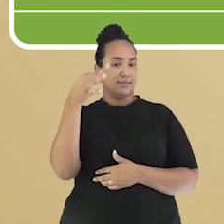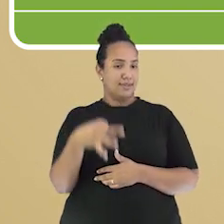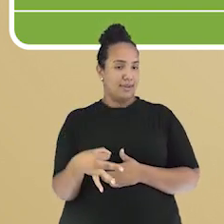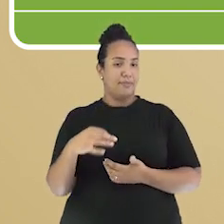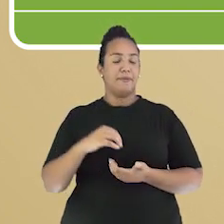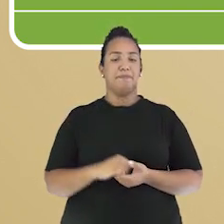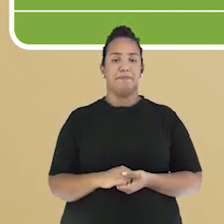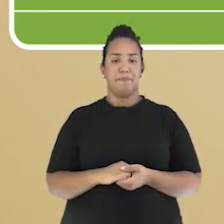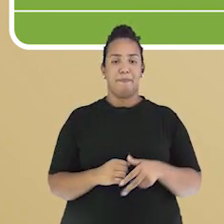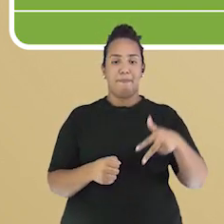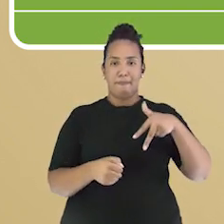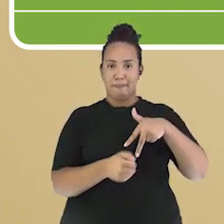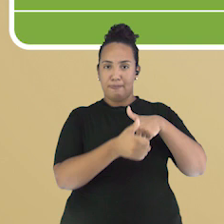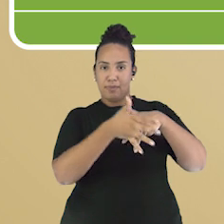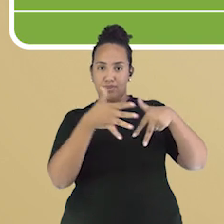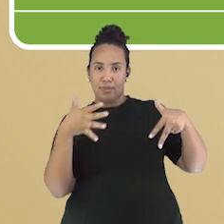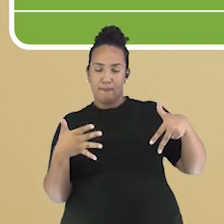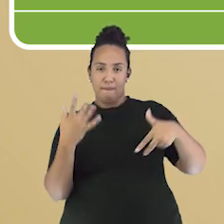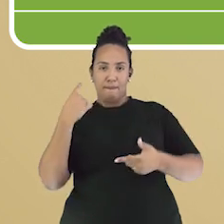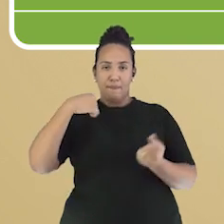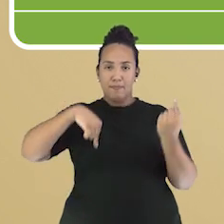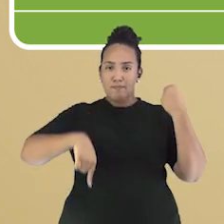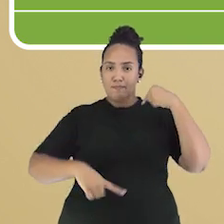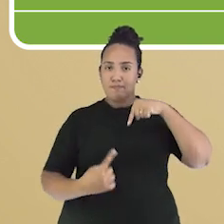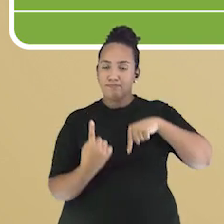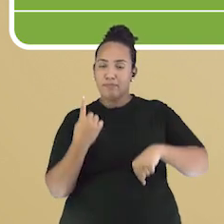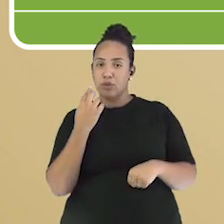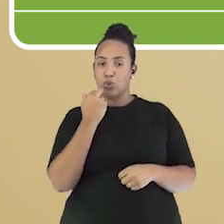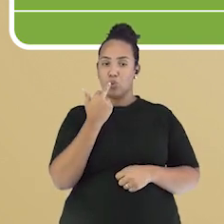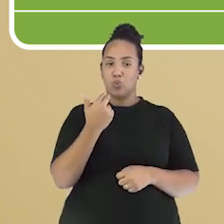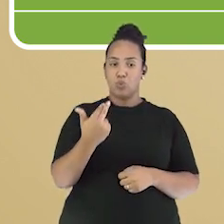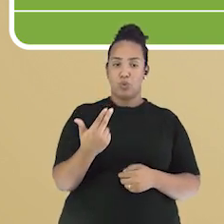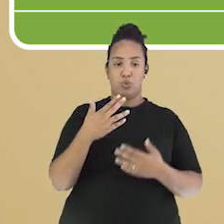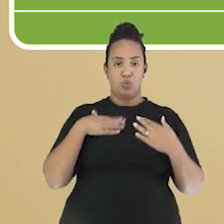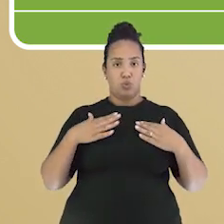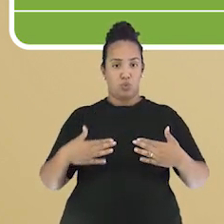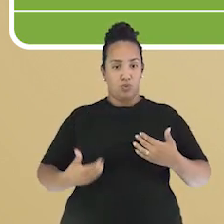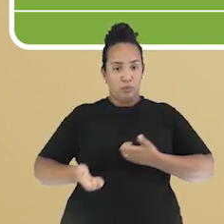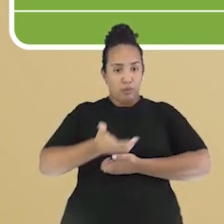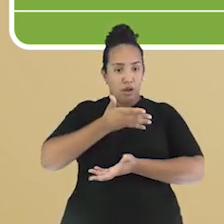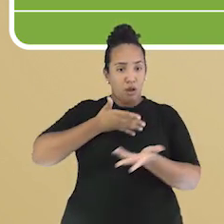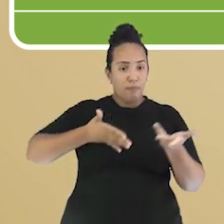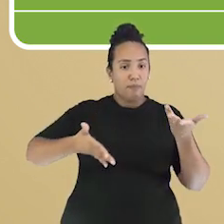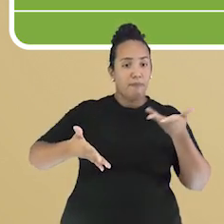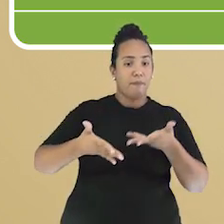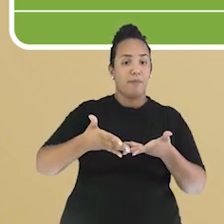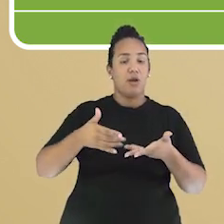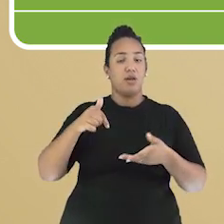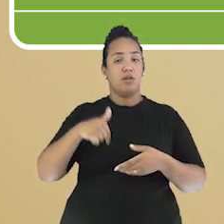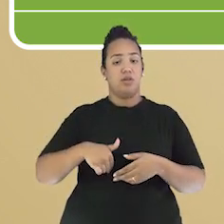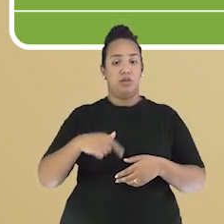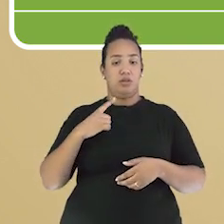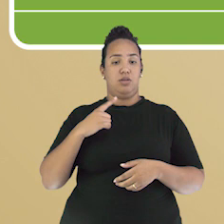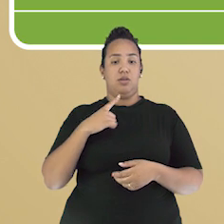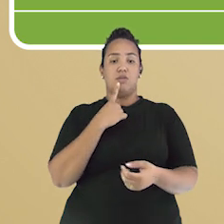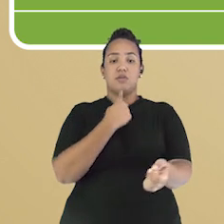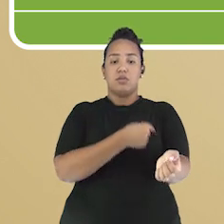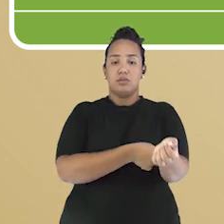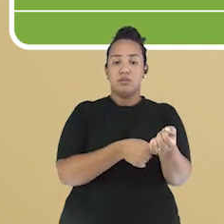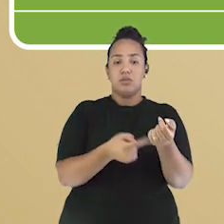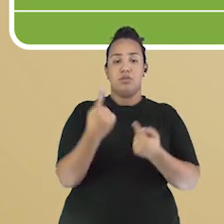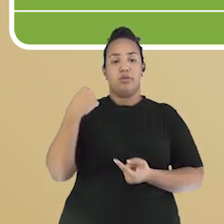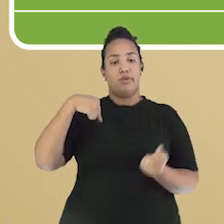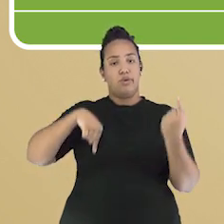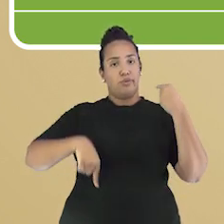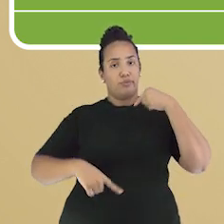acertamos? O sistema cardiovascular distribui os nutrientes pelo corpo durante a grande circulação,